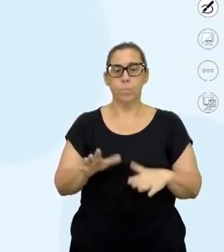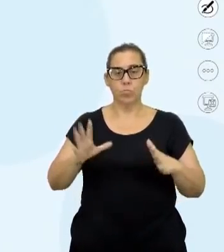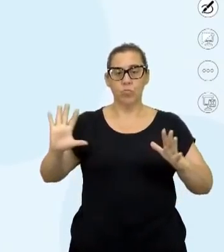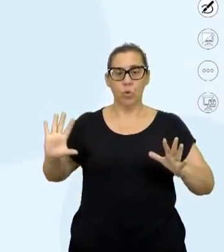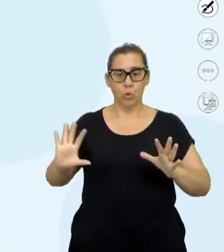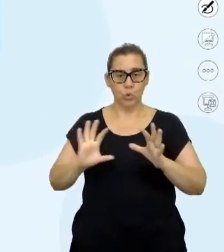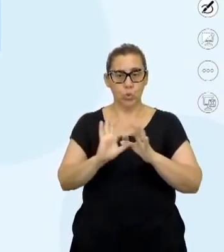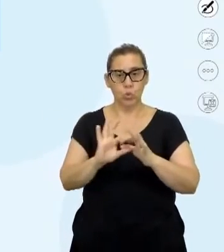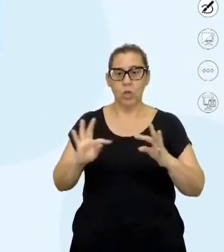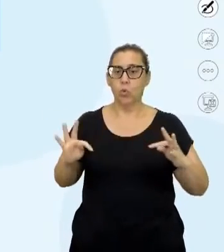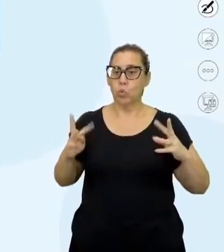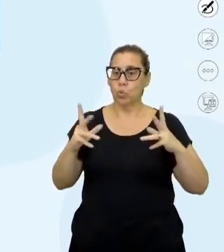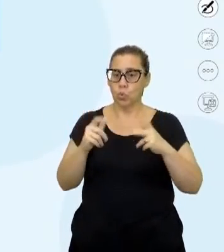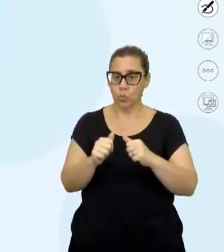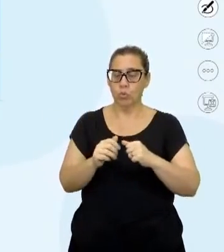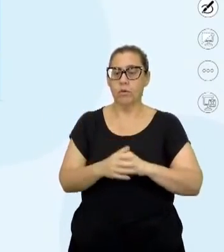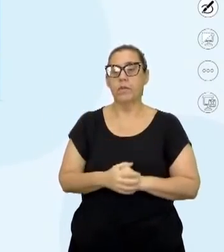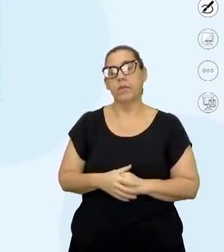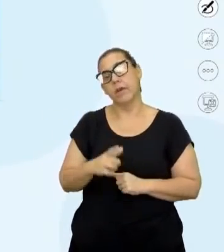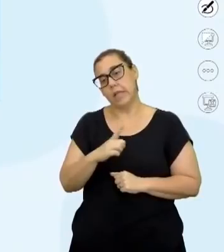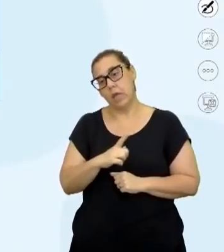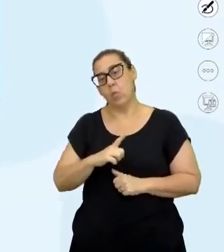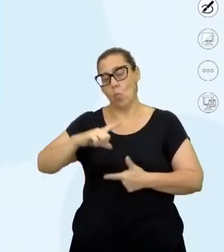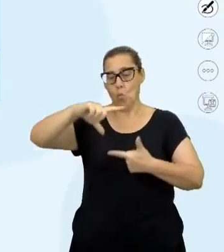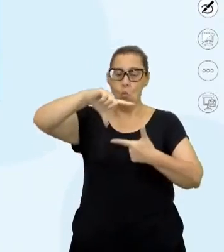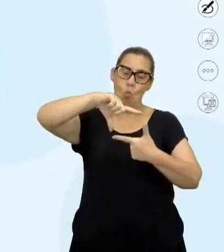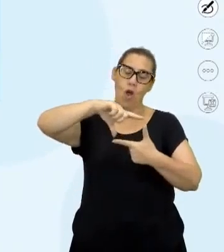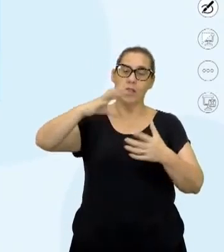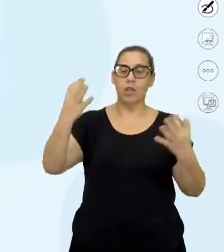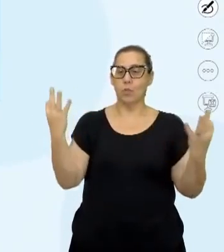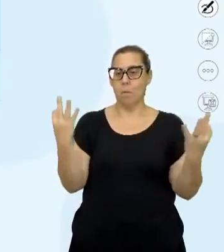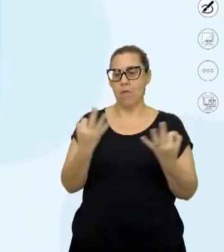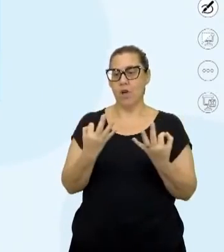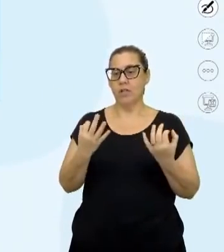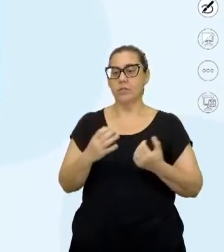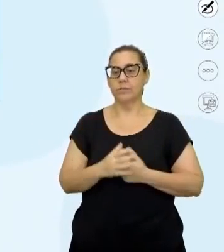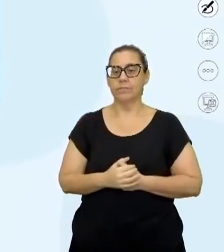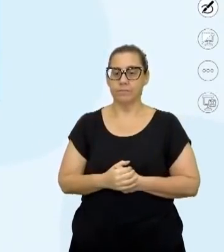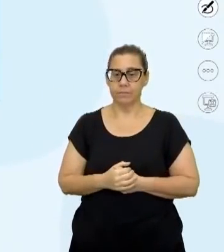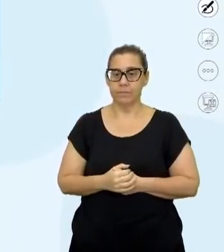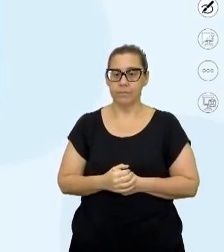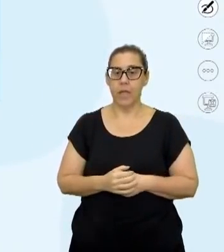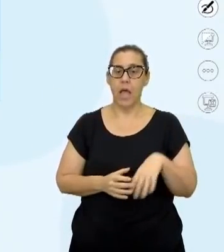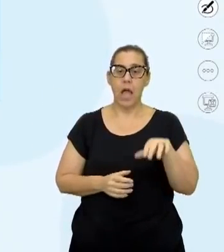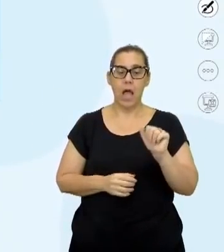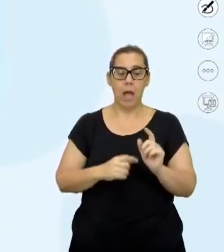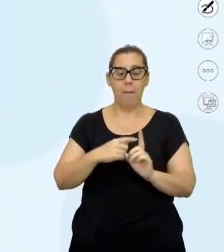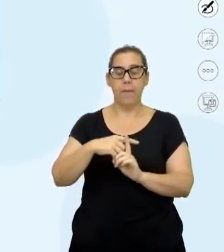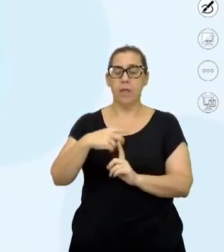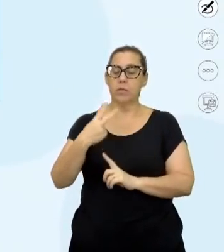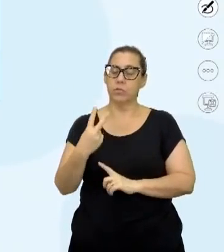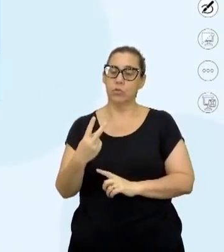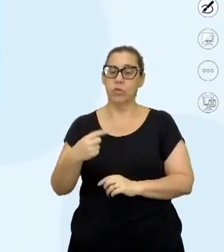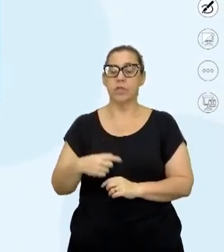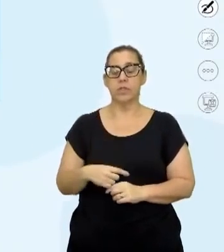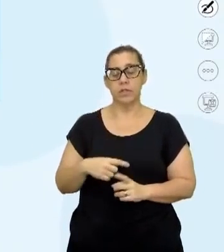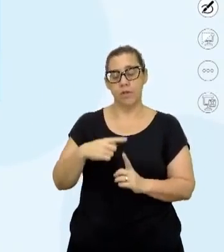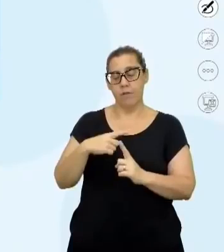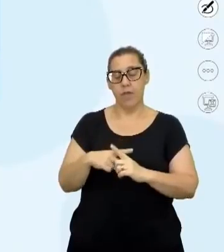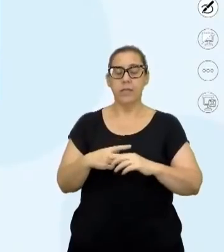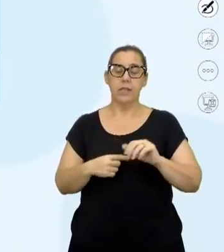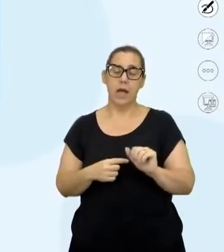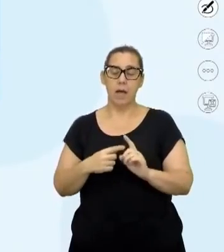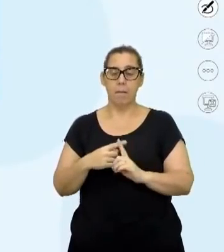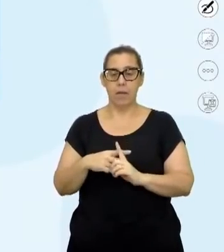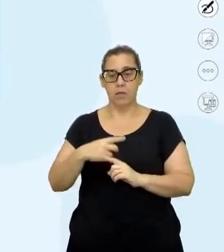juntar todas essas 4 peças aí, a gente vai ter aí um quadradão de tamanho A mais 2. Vezes A mais 2, portanto,